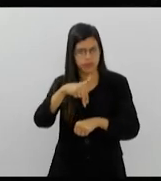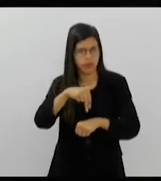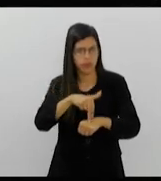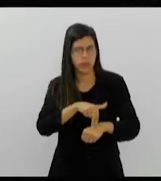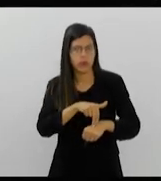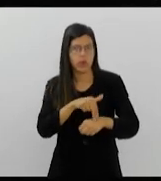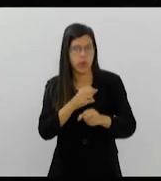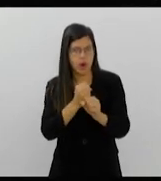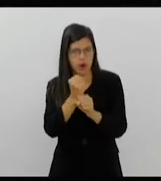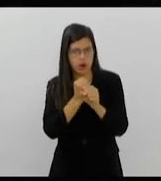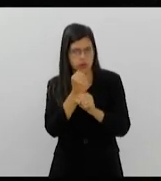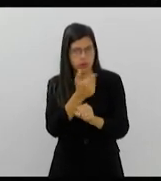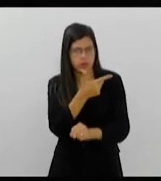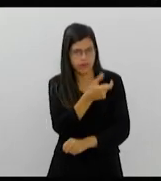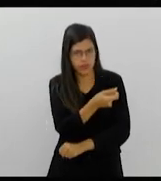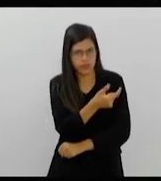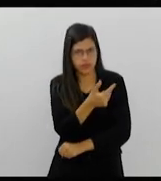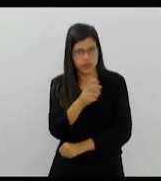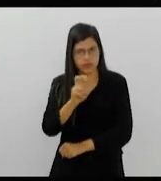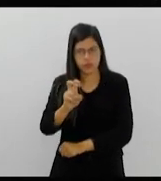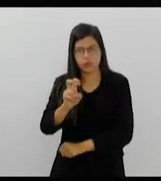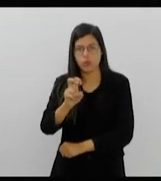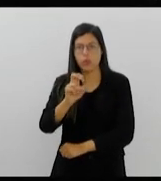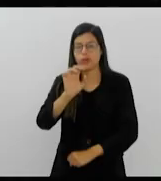previsto para 2025, é de